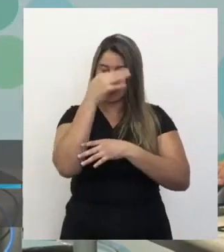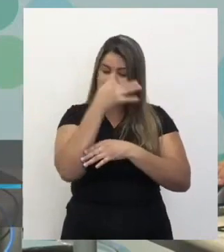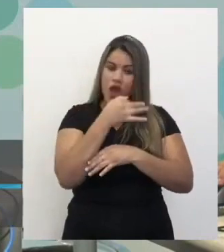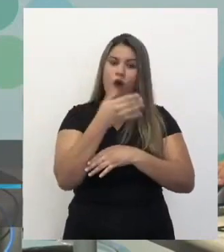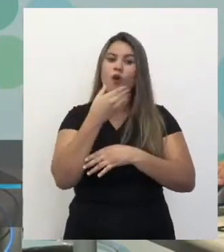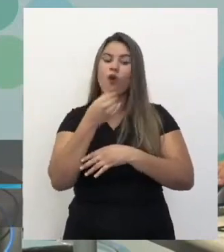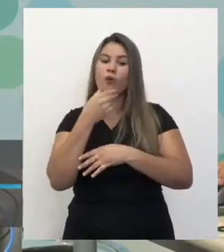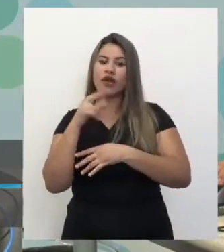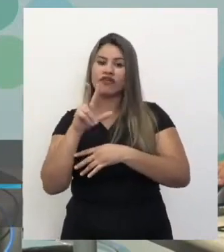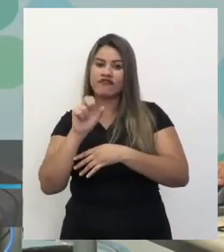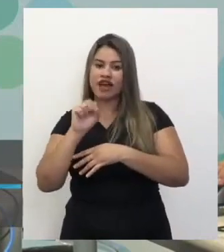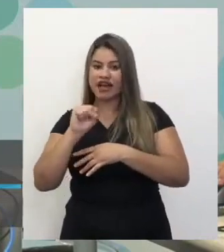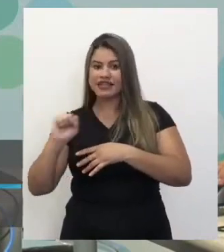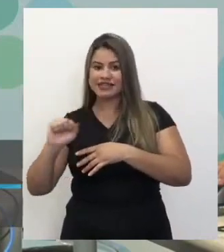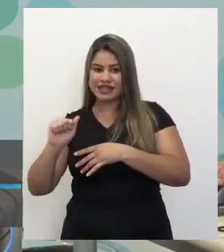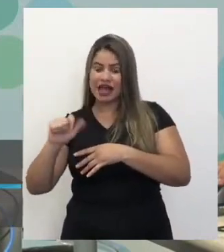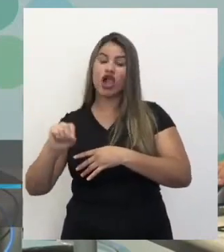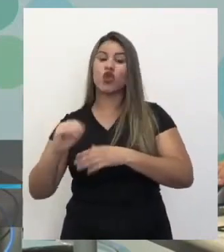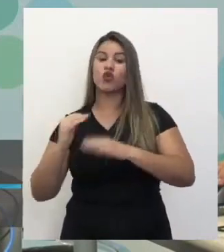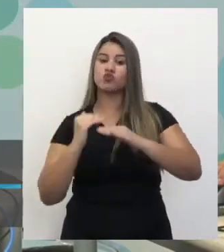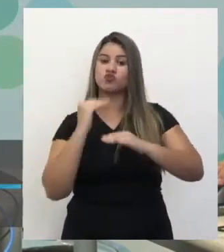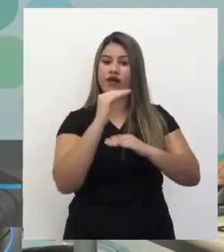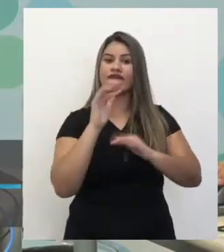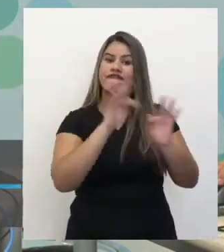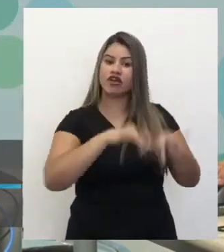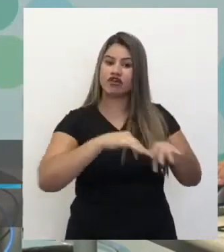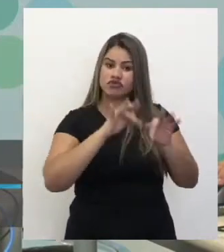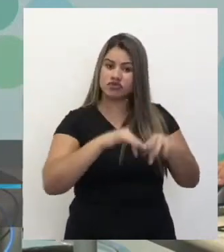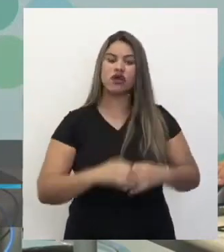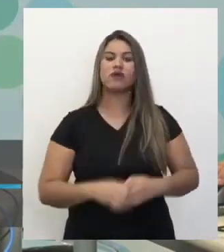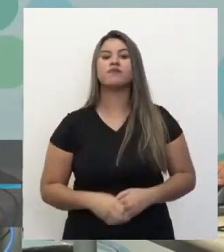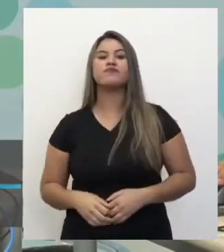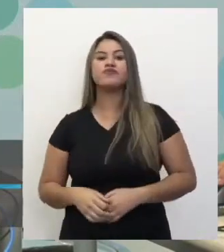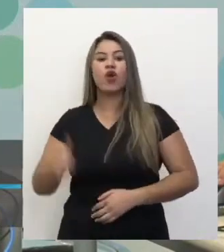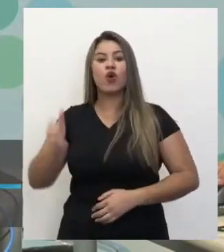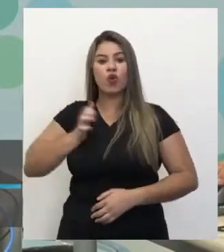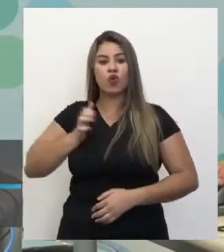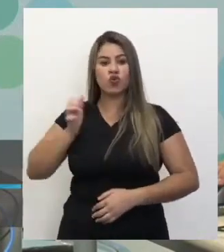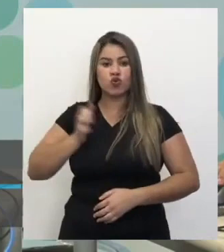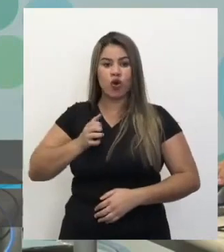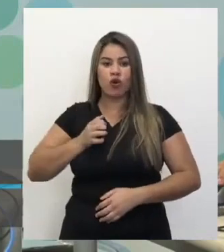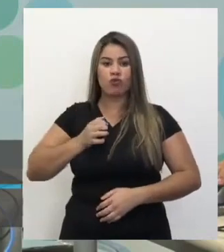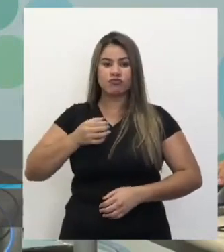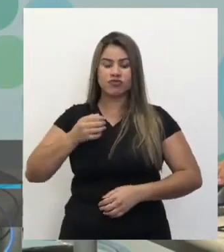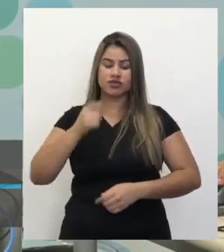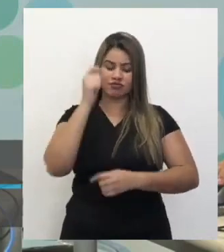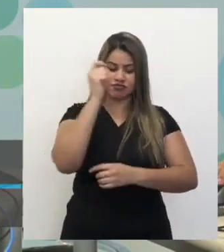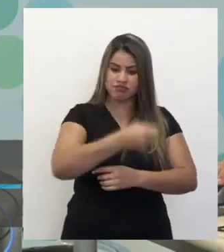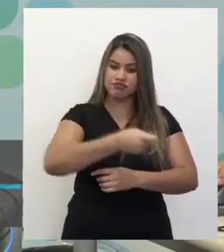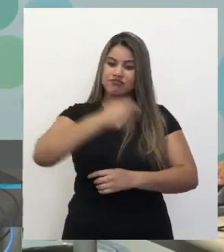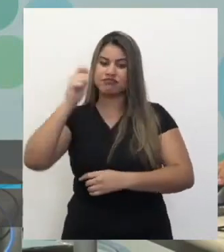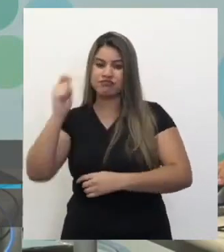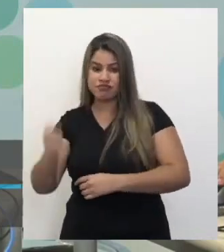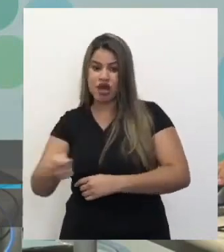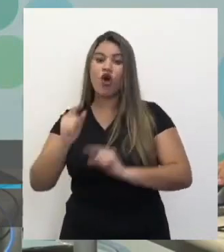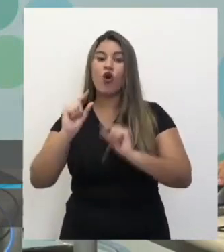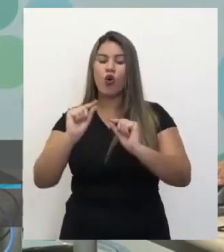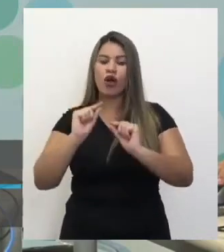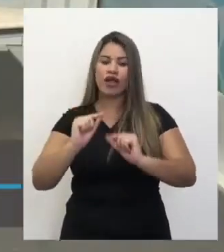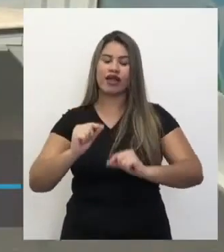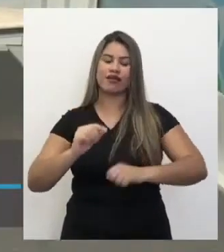feudal. E a Aline respondeu, um nobre nomeando um guerreiro. No geral, são essas as